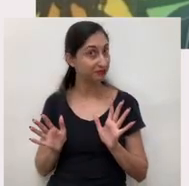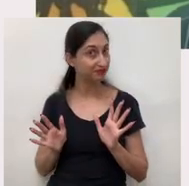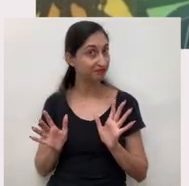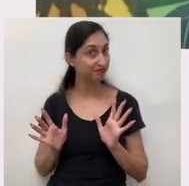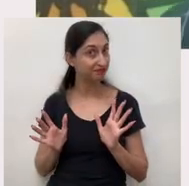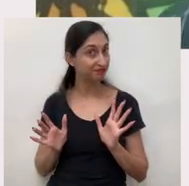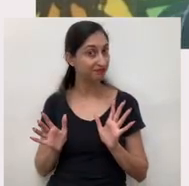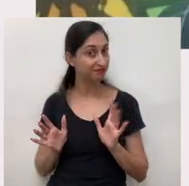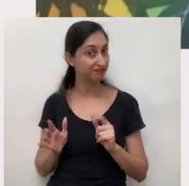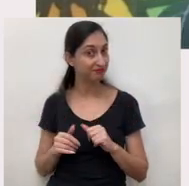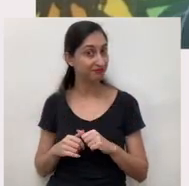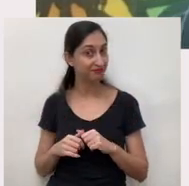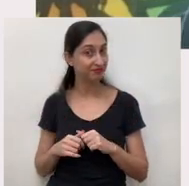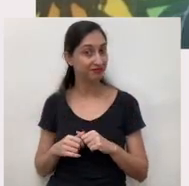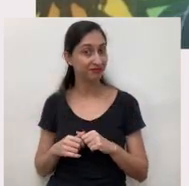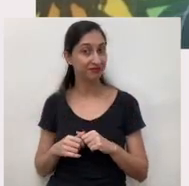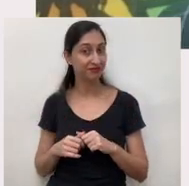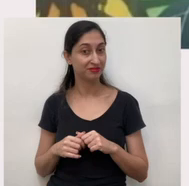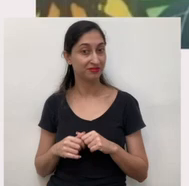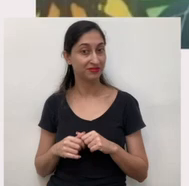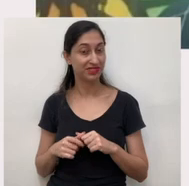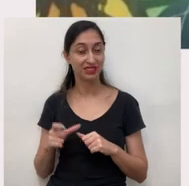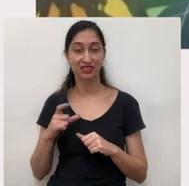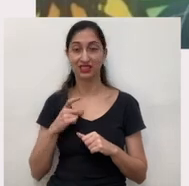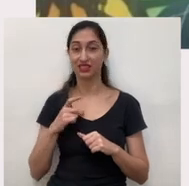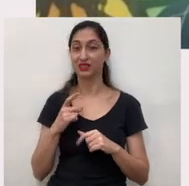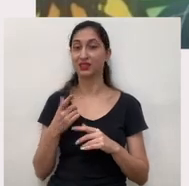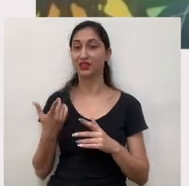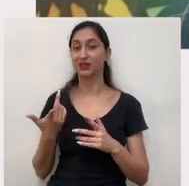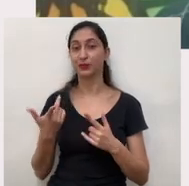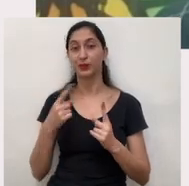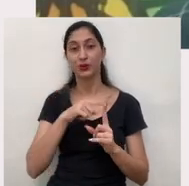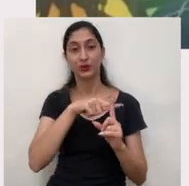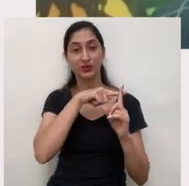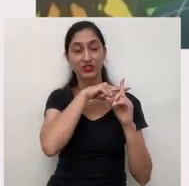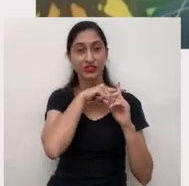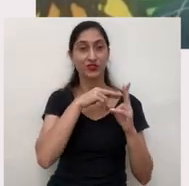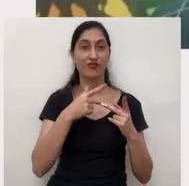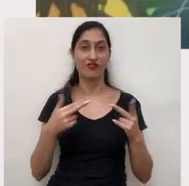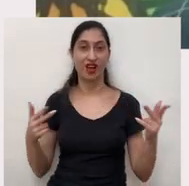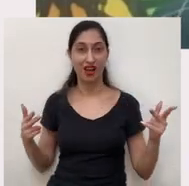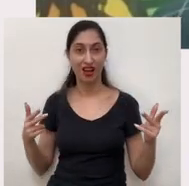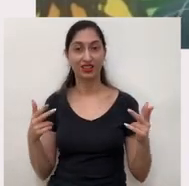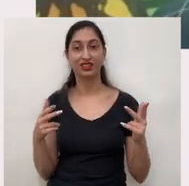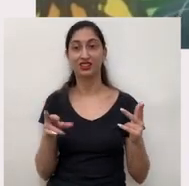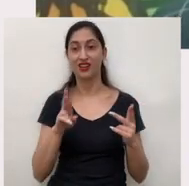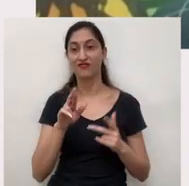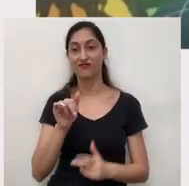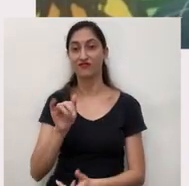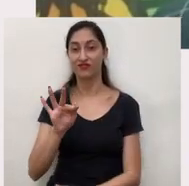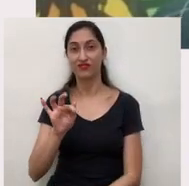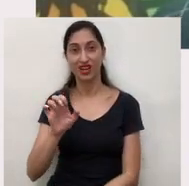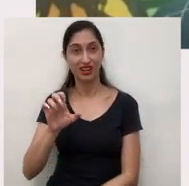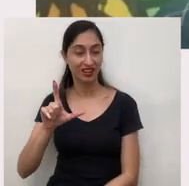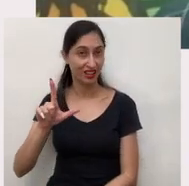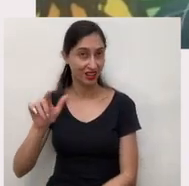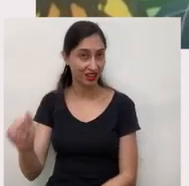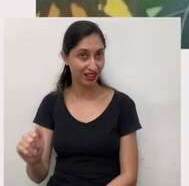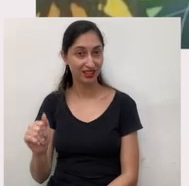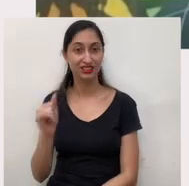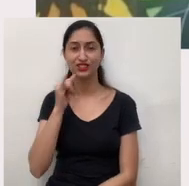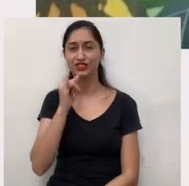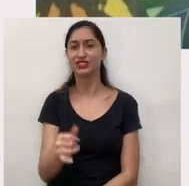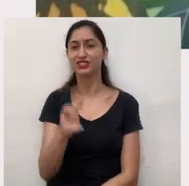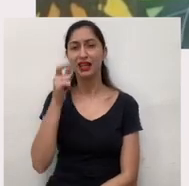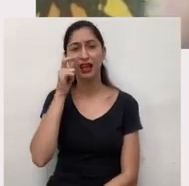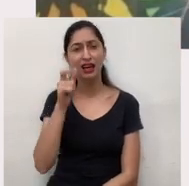pergunta. Nós recebemos vários comentários e elogios. A Rafaela Viegas fez um comentário, falou que é